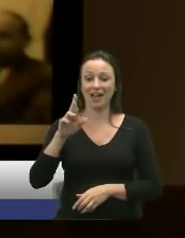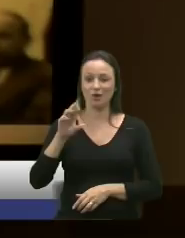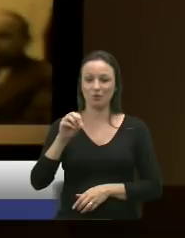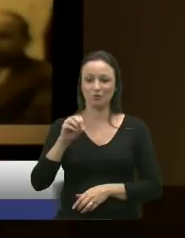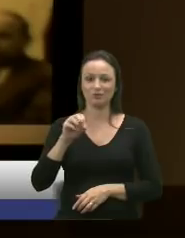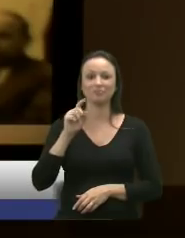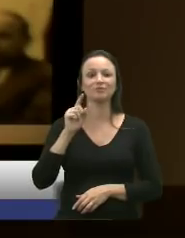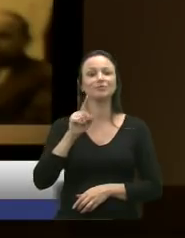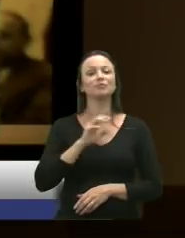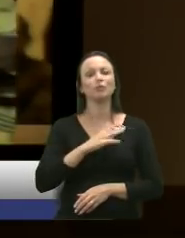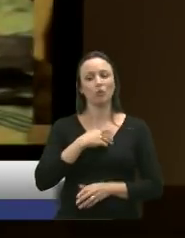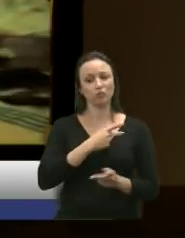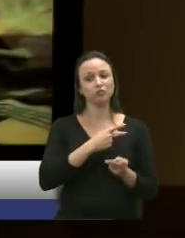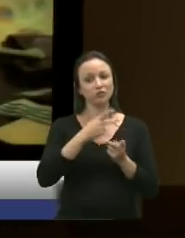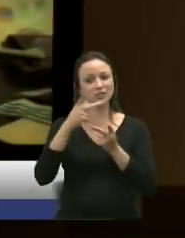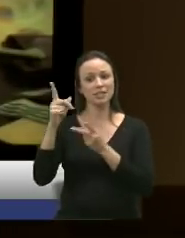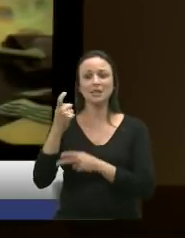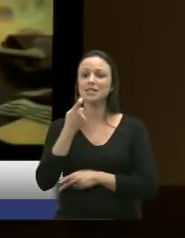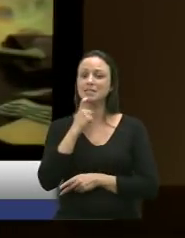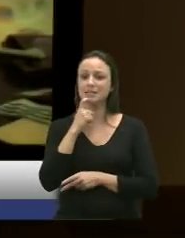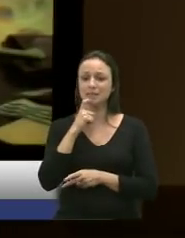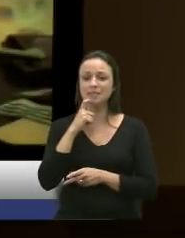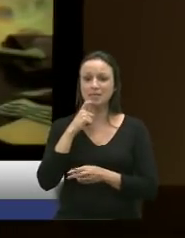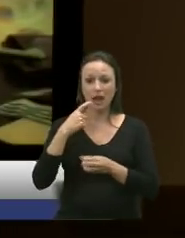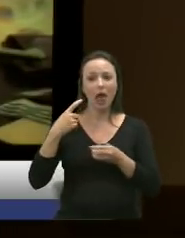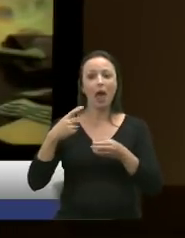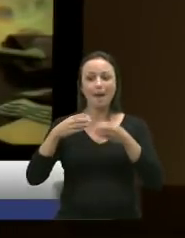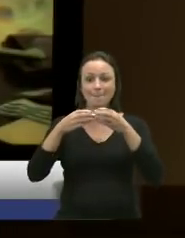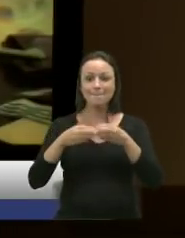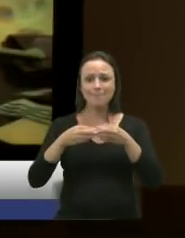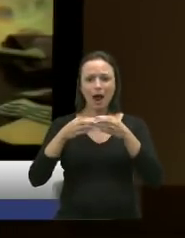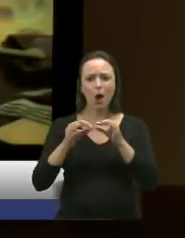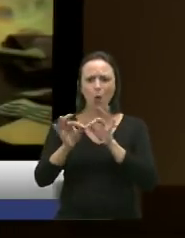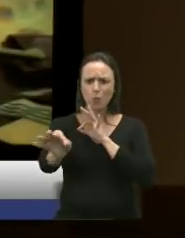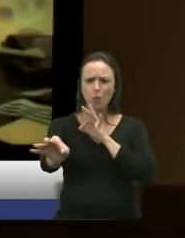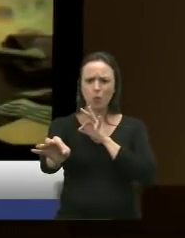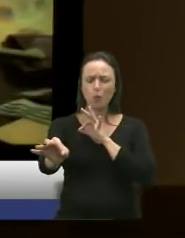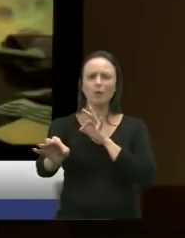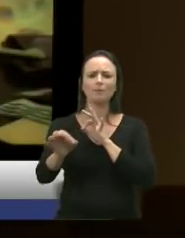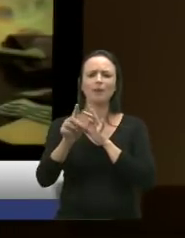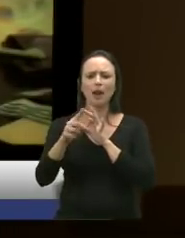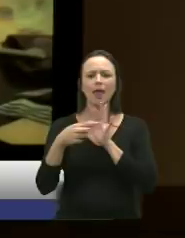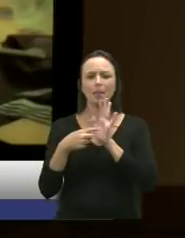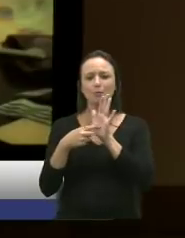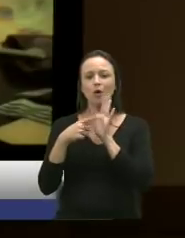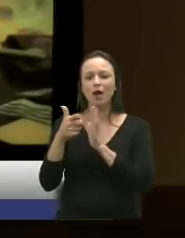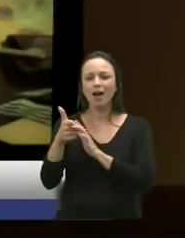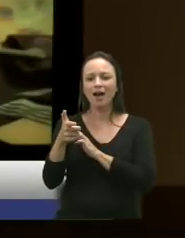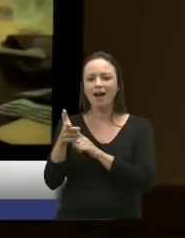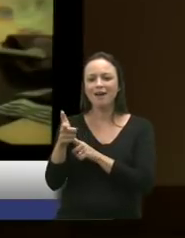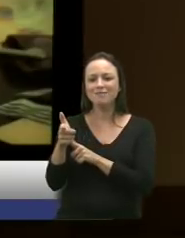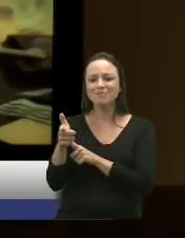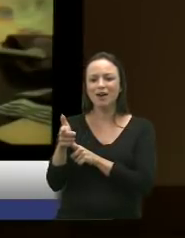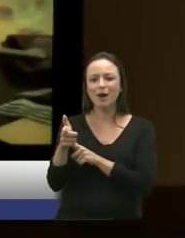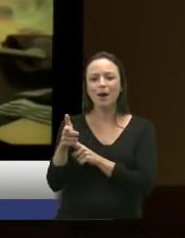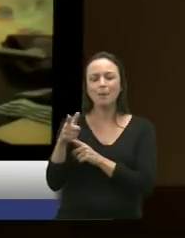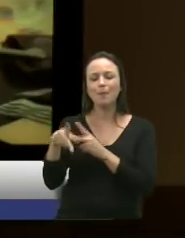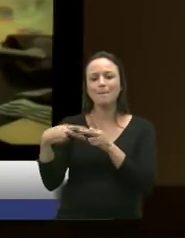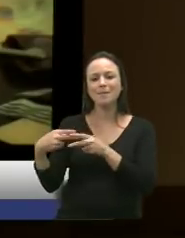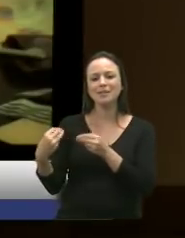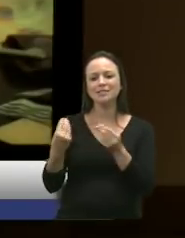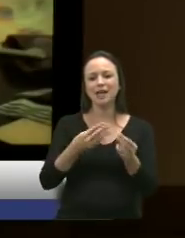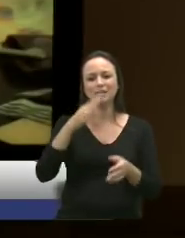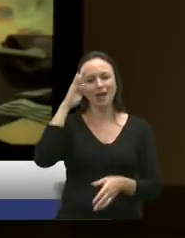Veterano que fui visitar em Campinas, num bairro afastado. E lá me mostrou o seu revólver, que ele ganhou de presente do capitão, porque ele